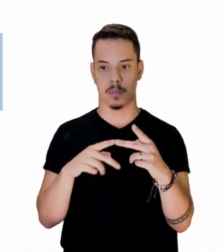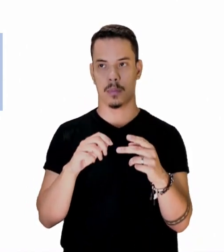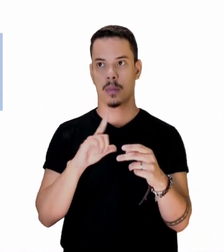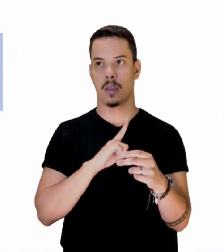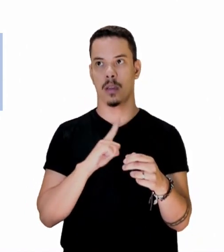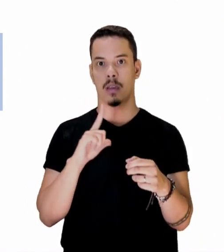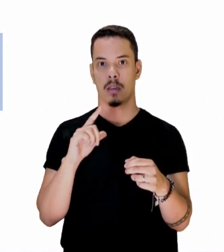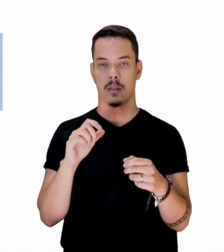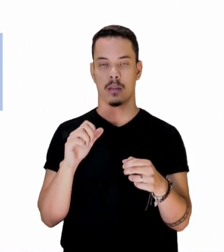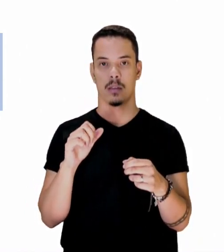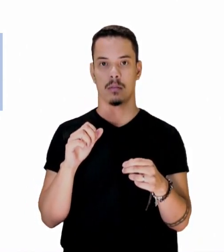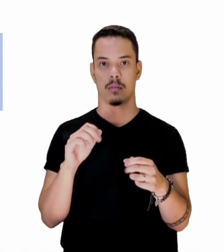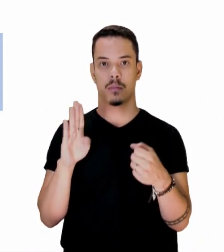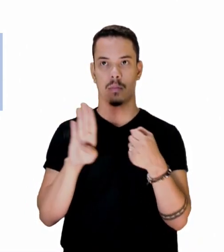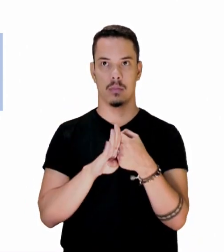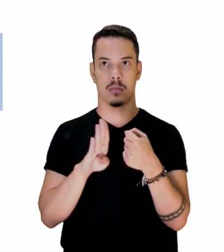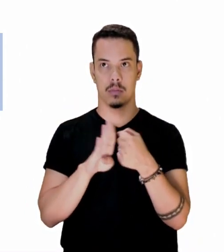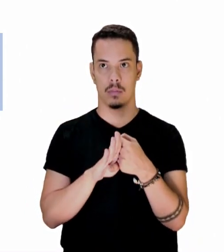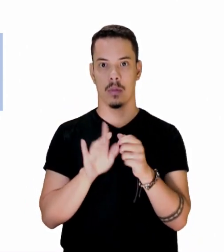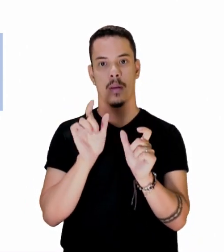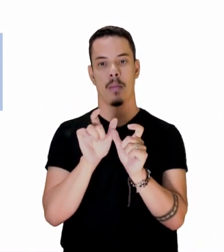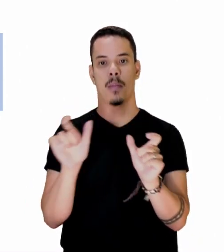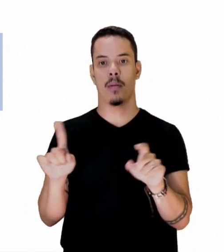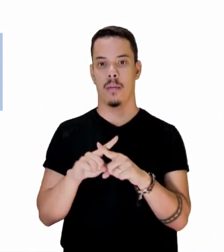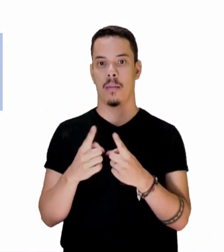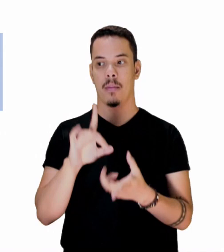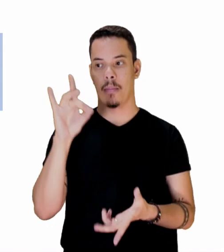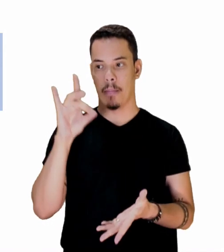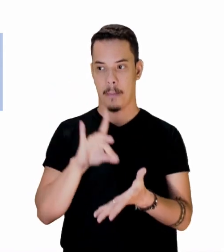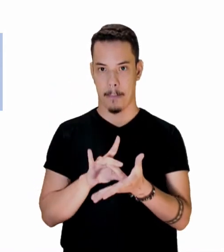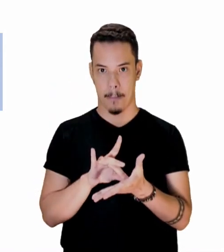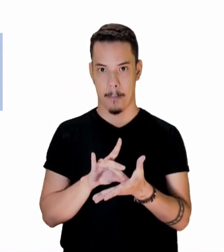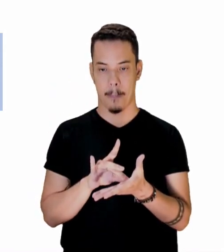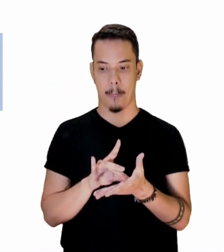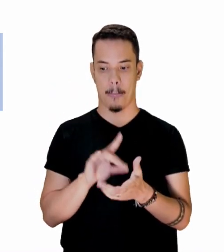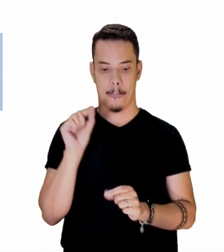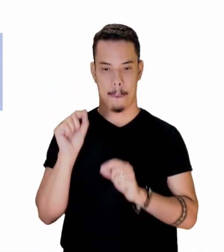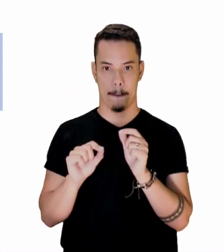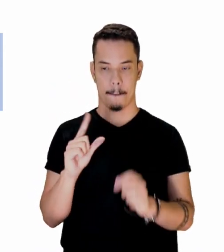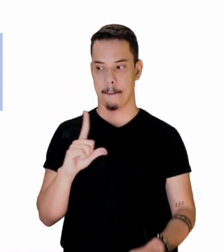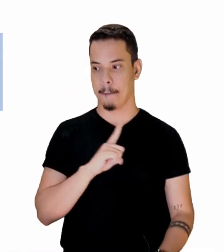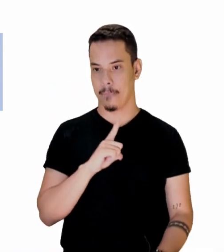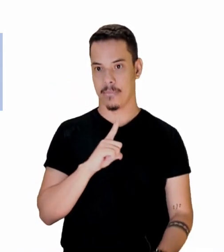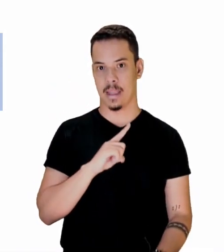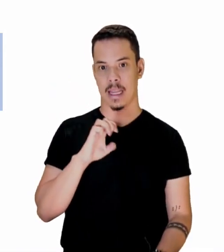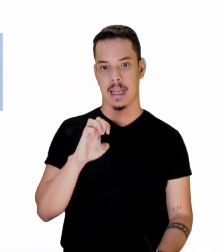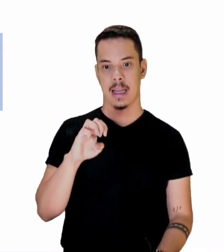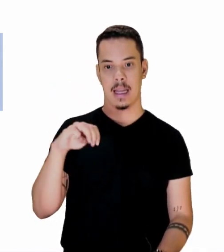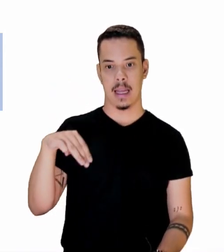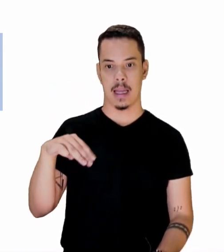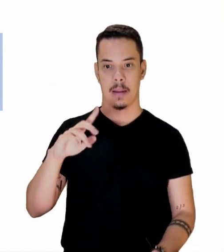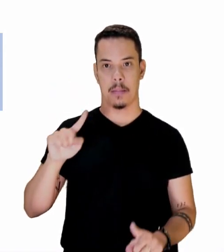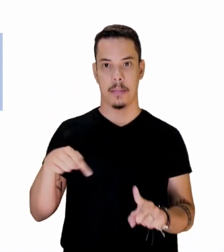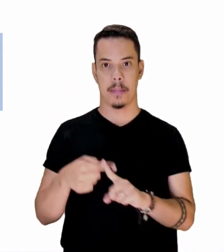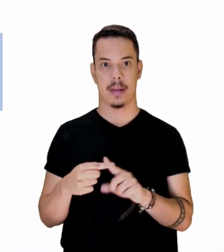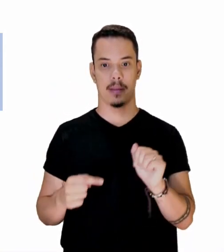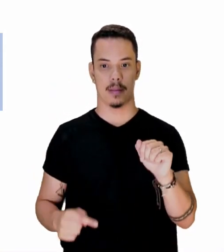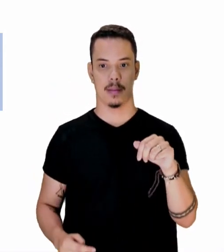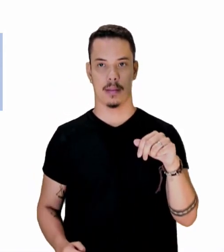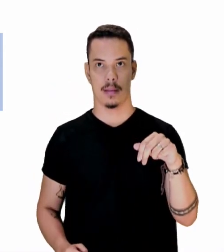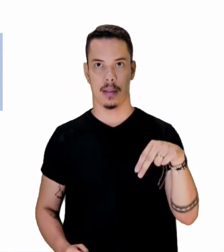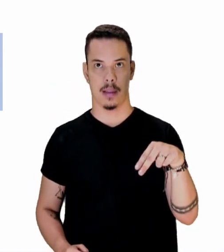olha só, locução, duas palavras, na verdade. Aí eu tenho em mais a na. E verdade é o